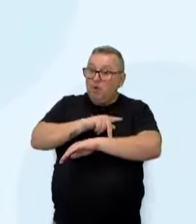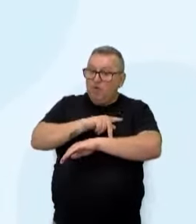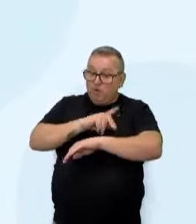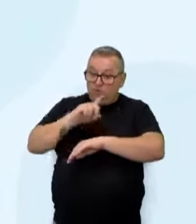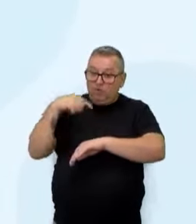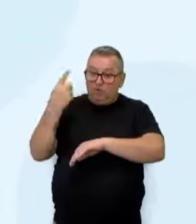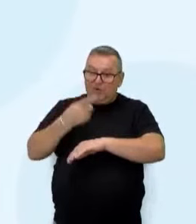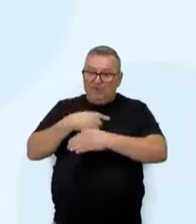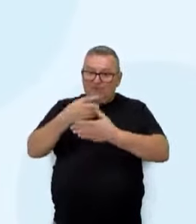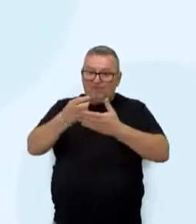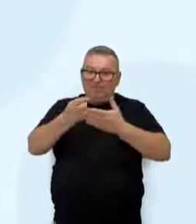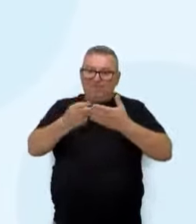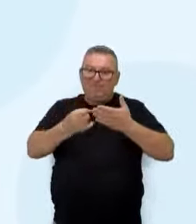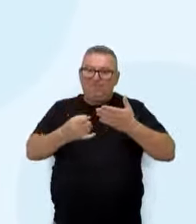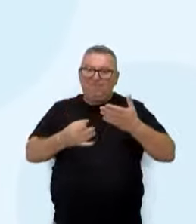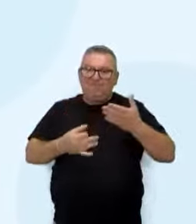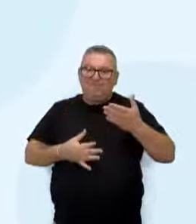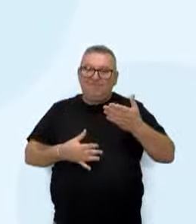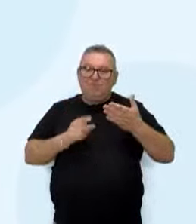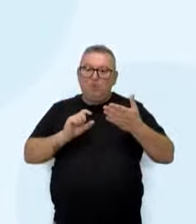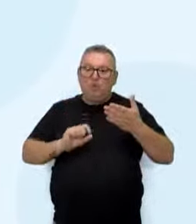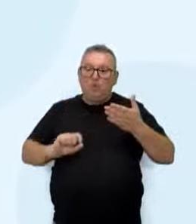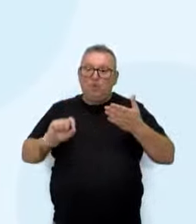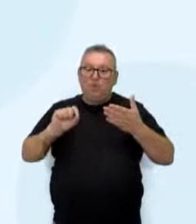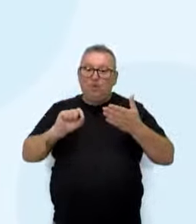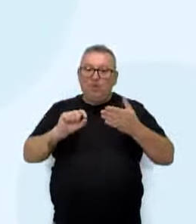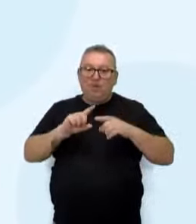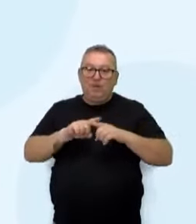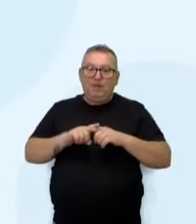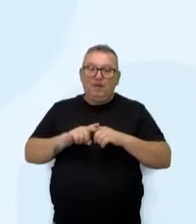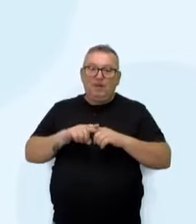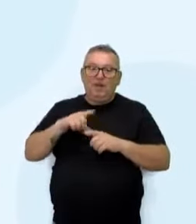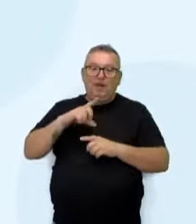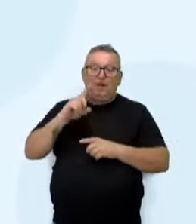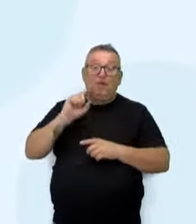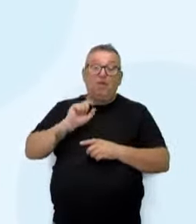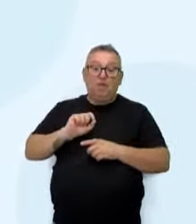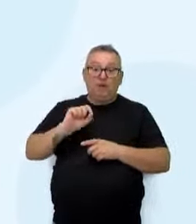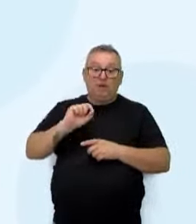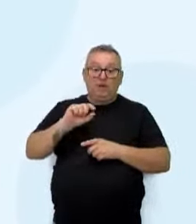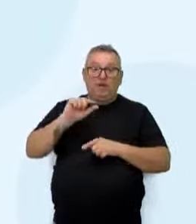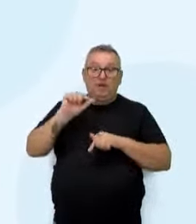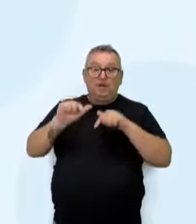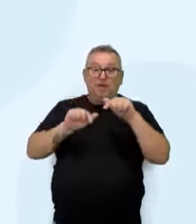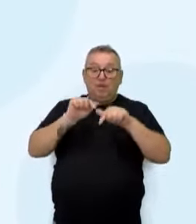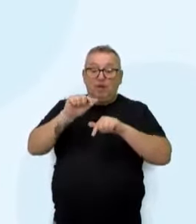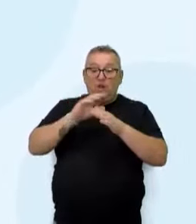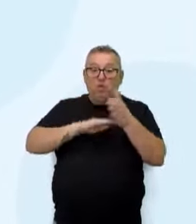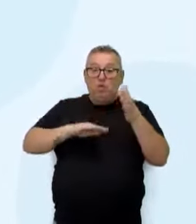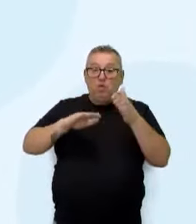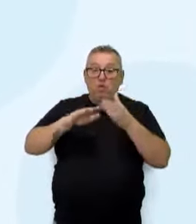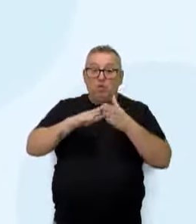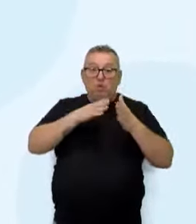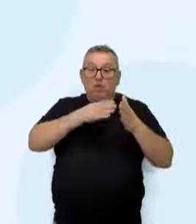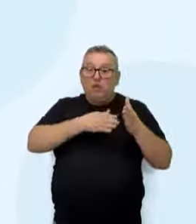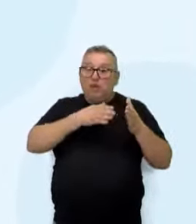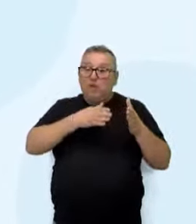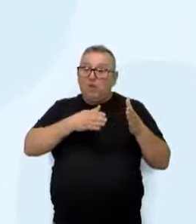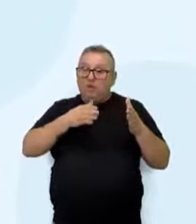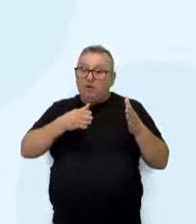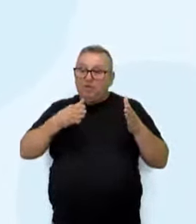definimos, e nos encontros vocês vão se lembrar do SAFE, de modo que esse trabalho fosse